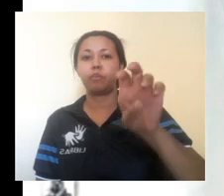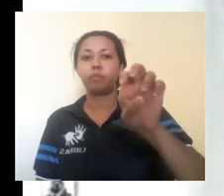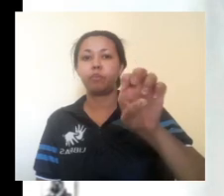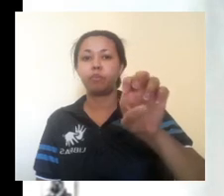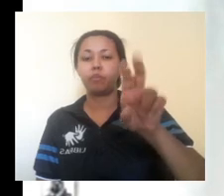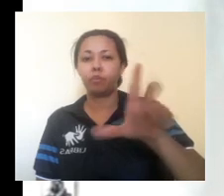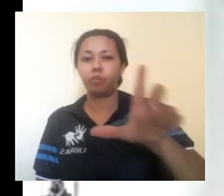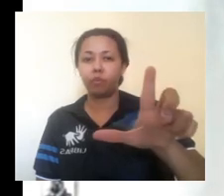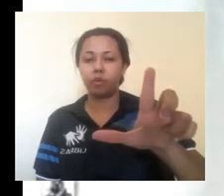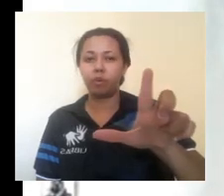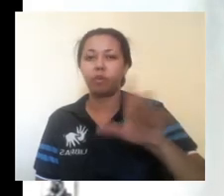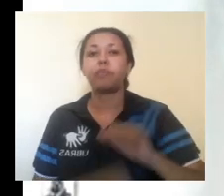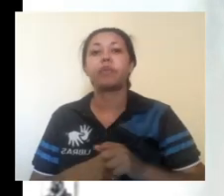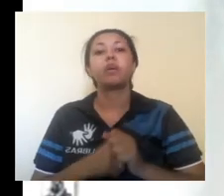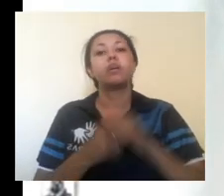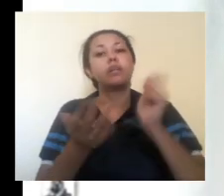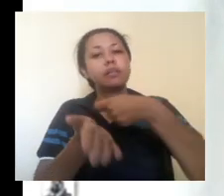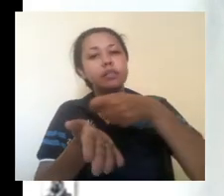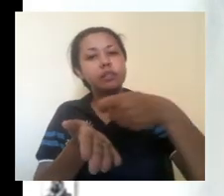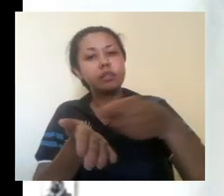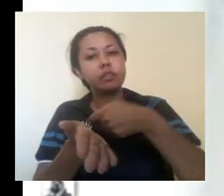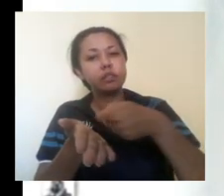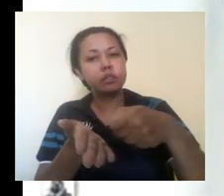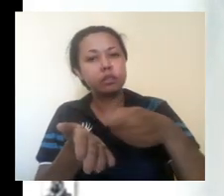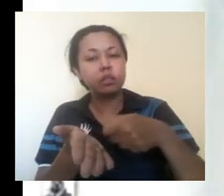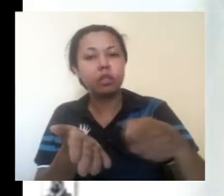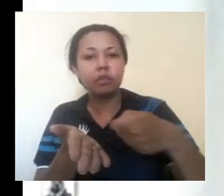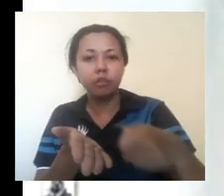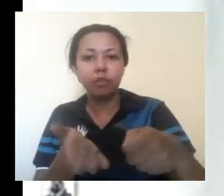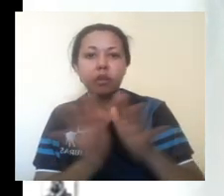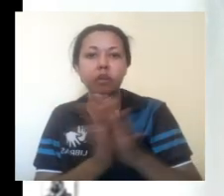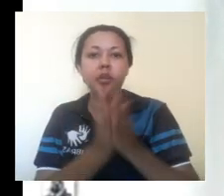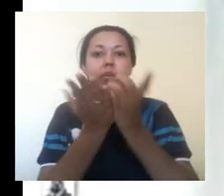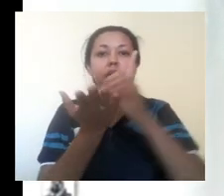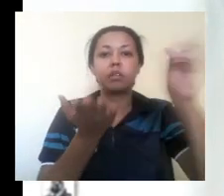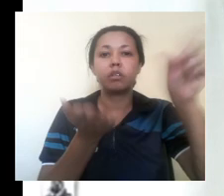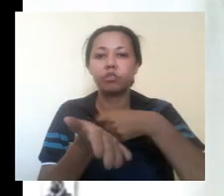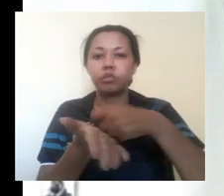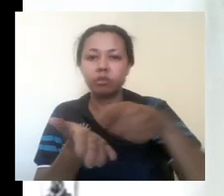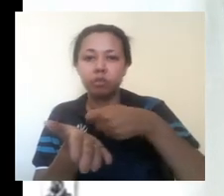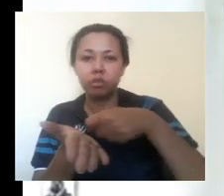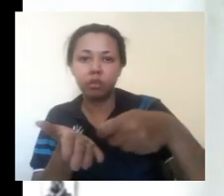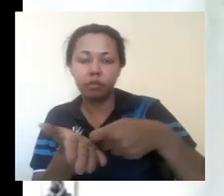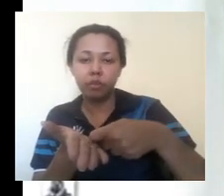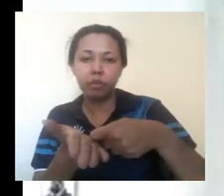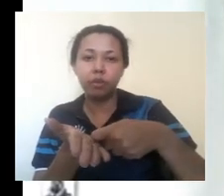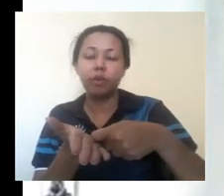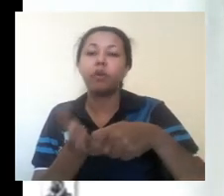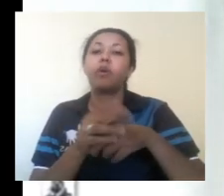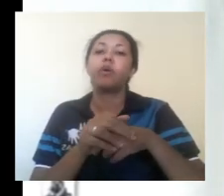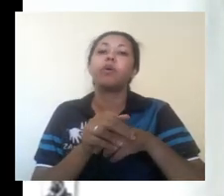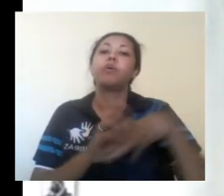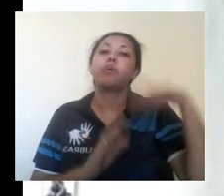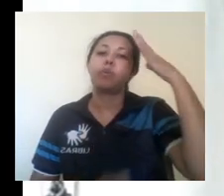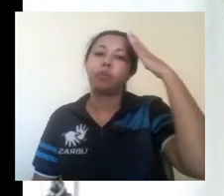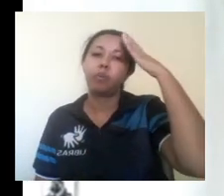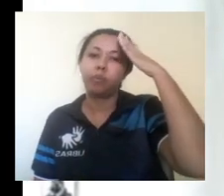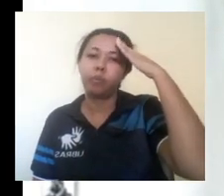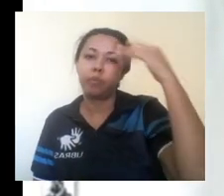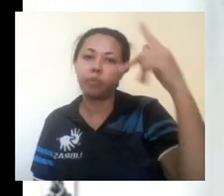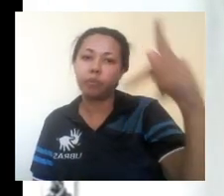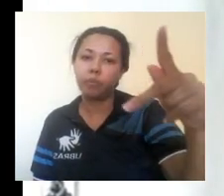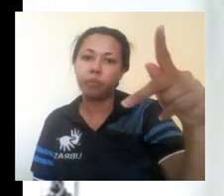as características que ele deveria buscar numa mulher. Isso para nós que somos mães é muito importante, porque você está imprimindo no seu filho hoje o que